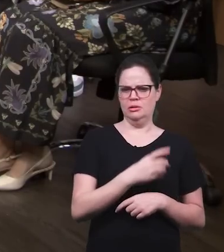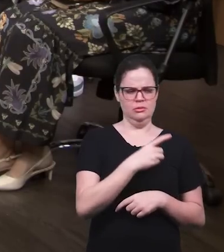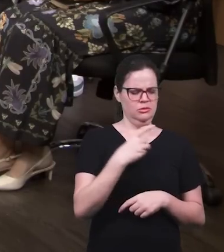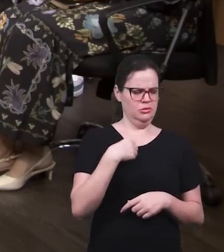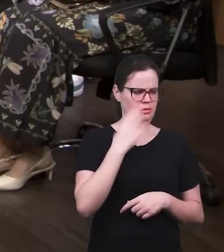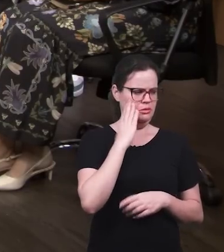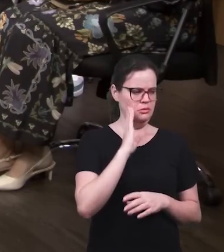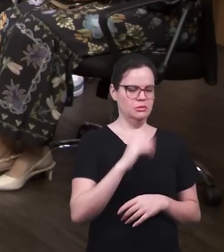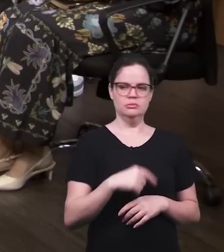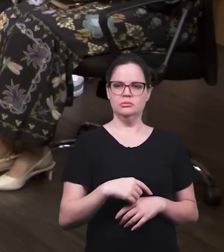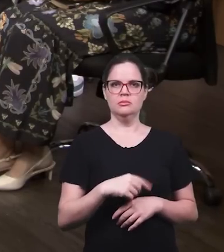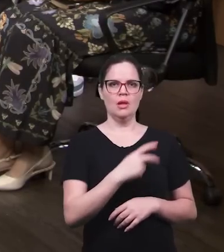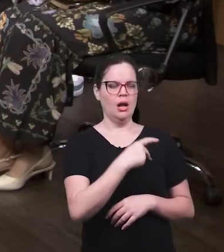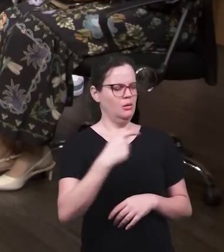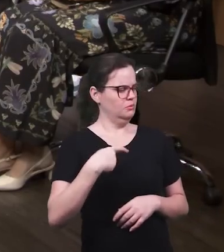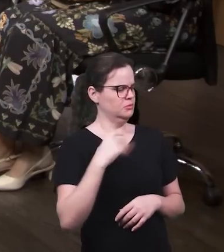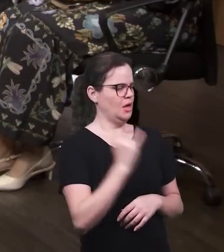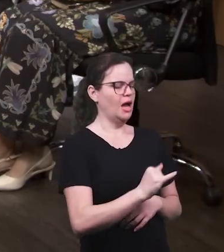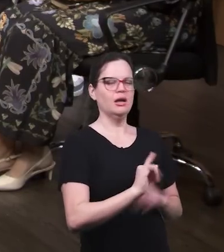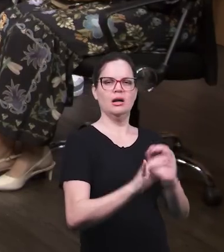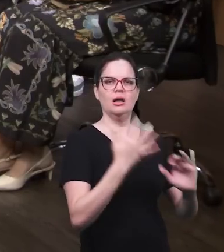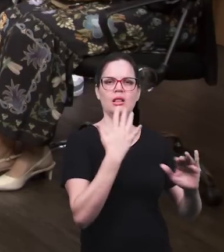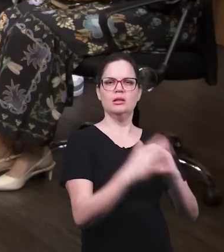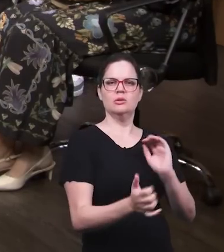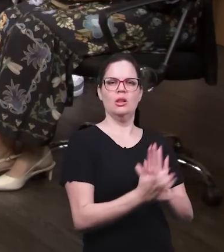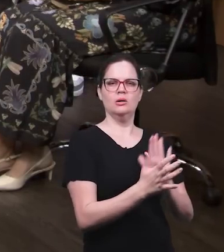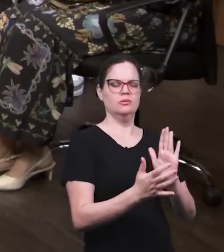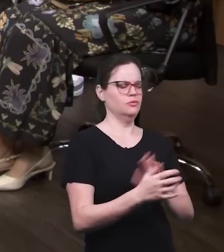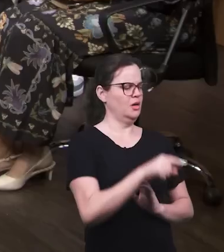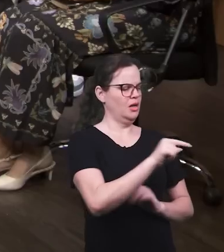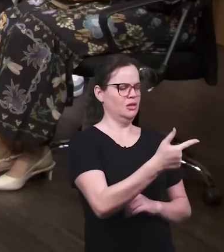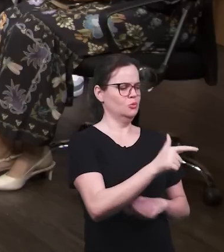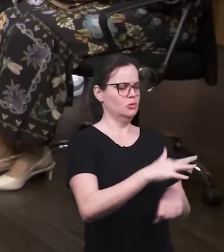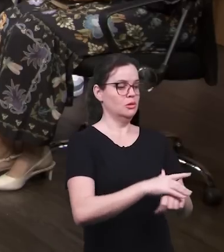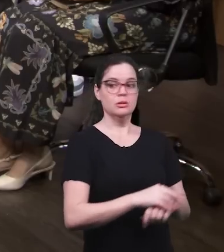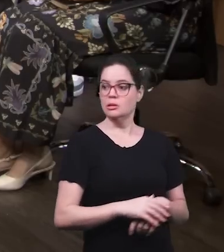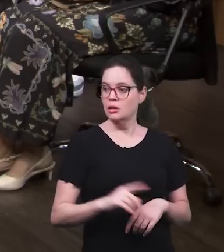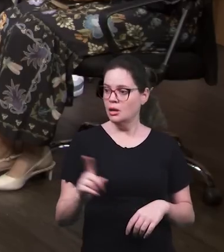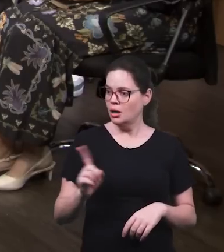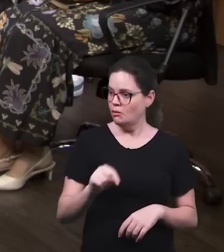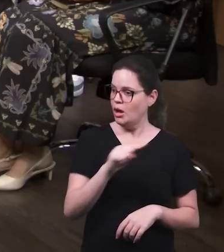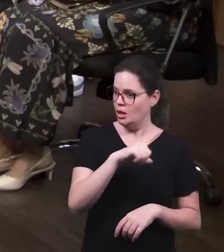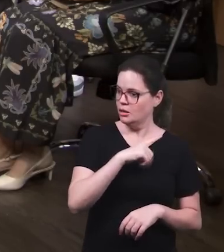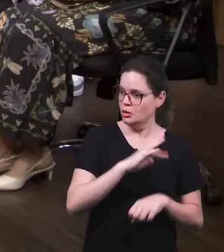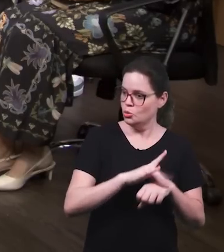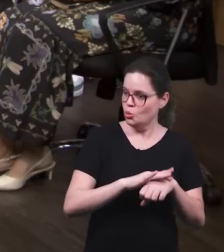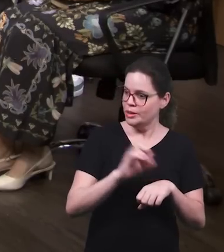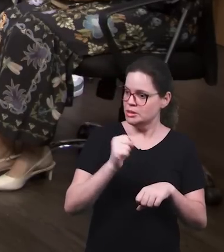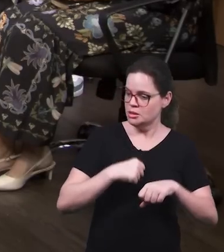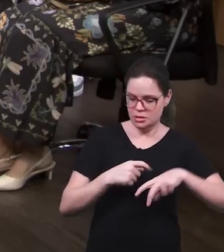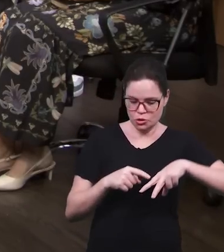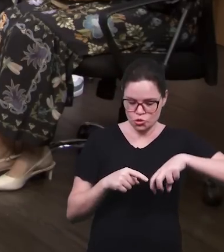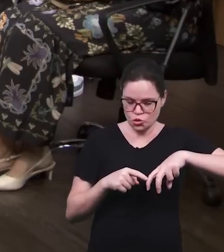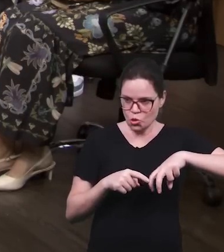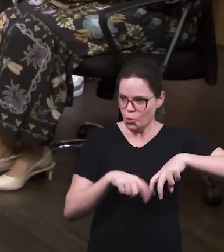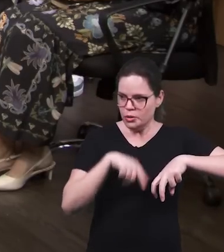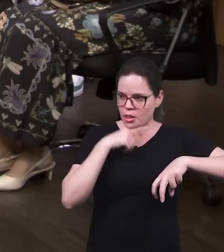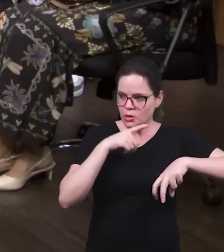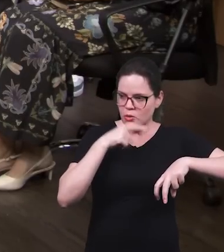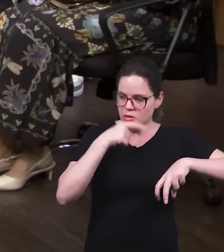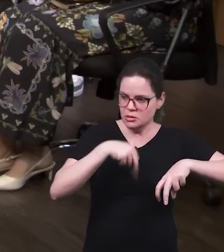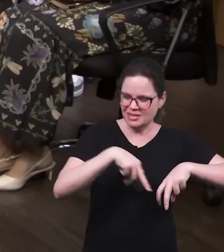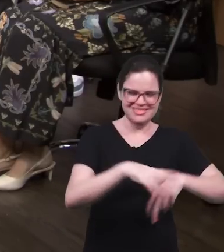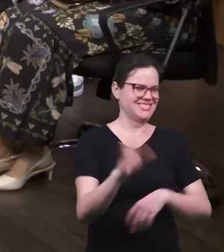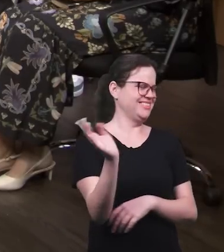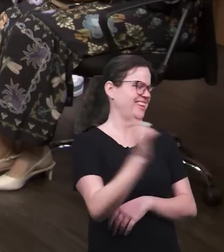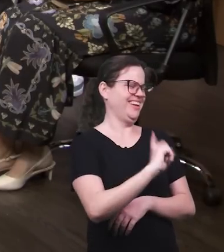pastor Jário não entendeu direito. Daqui a pouco tá lá, e aquele jeito dele cantando aqueles corinhos dele. E, não, pastor Jário, a irmã tem uma doença assim no joelho, ela não consegue nem